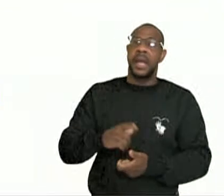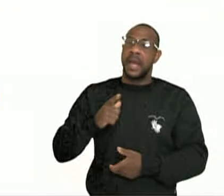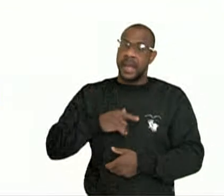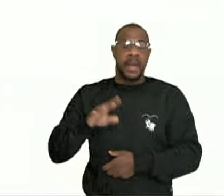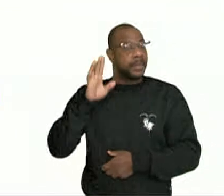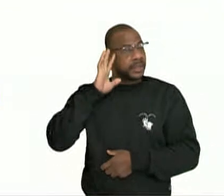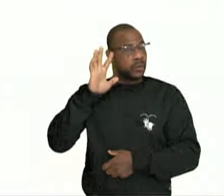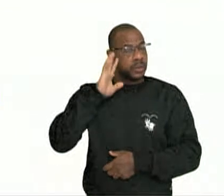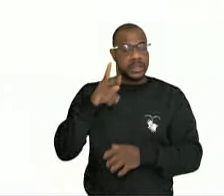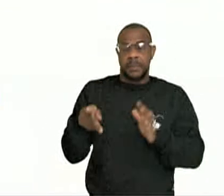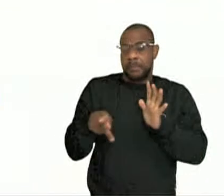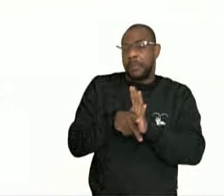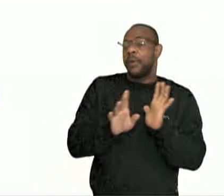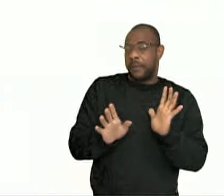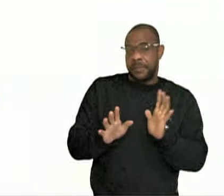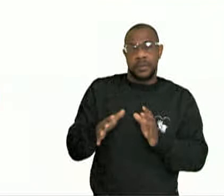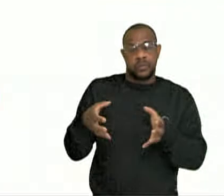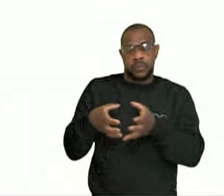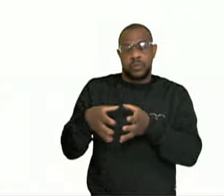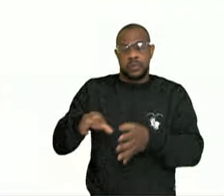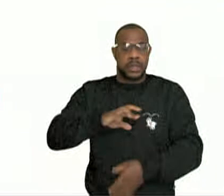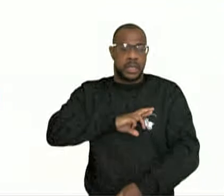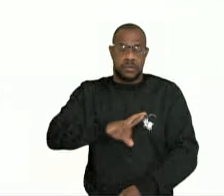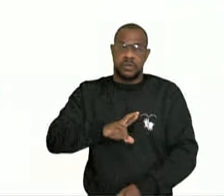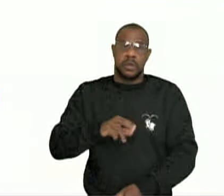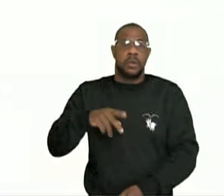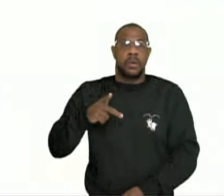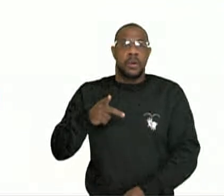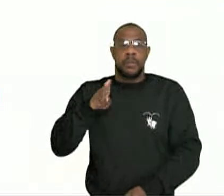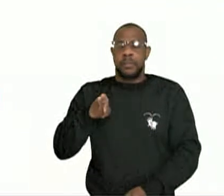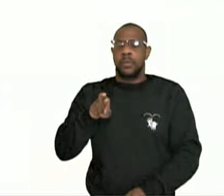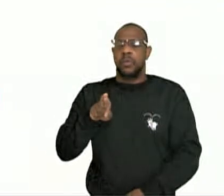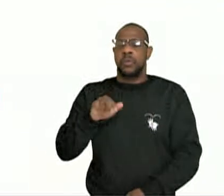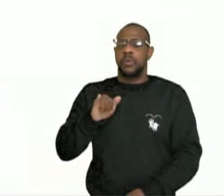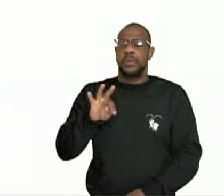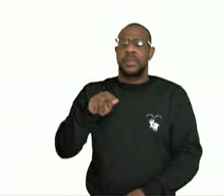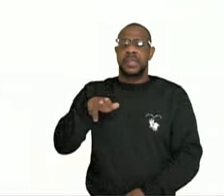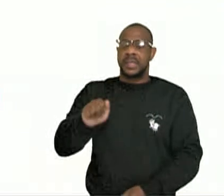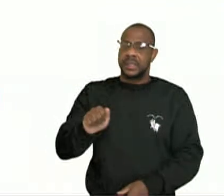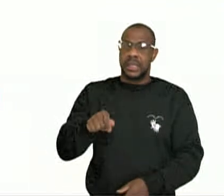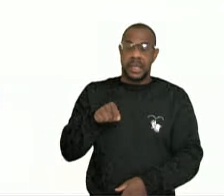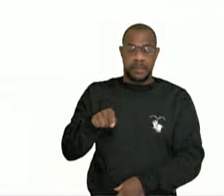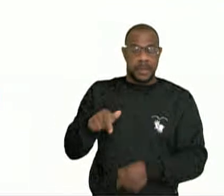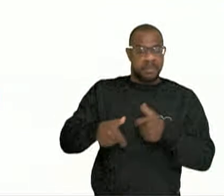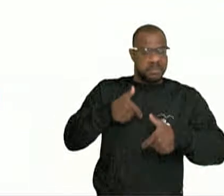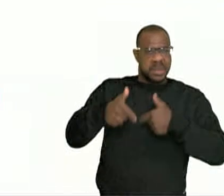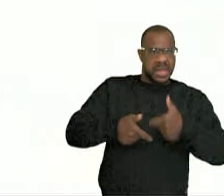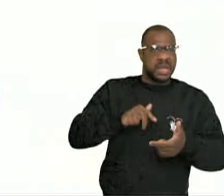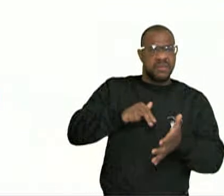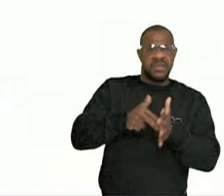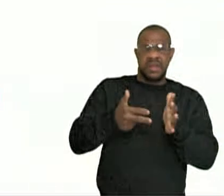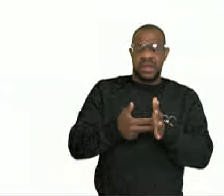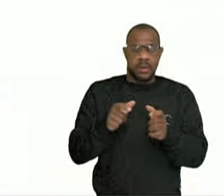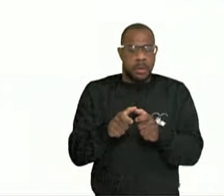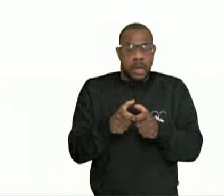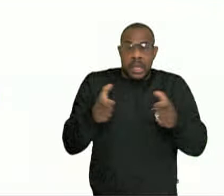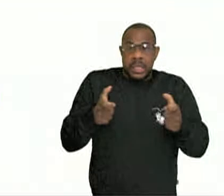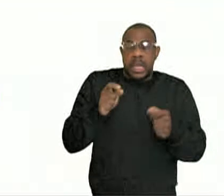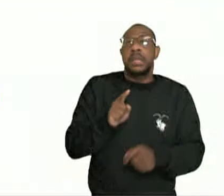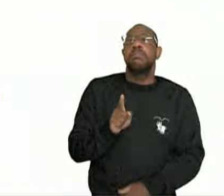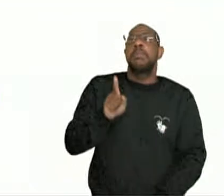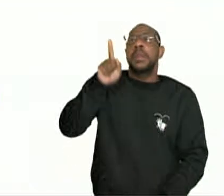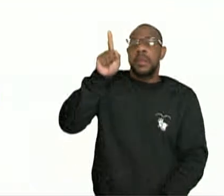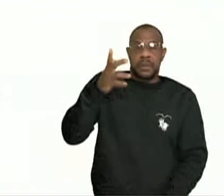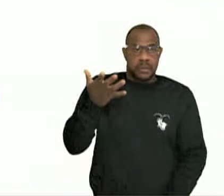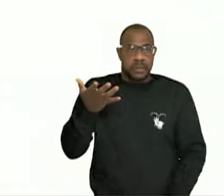a essa teoria puritana, essa religiosidade puritana. Para eles, o trabalho dignifica o homem e engrandece a Deus. Então,